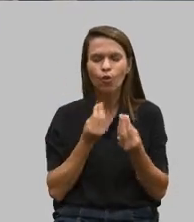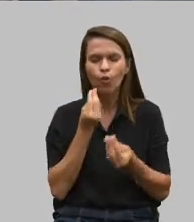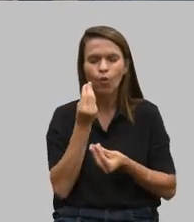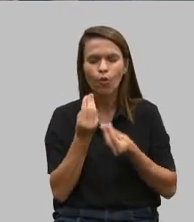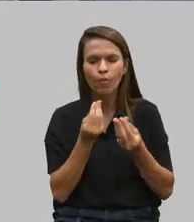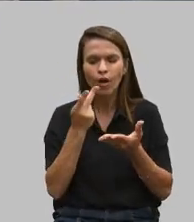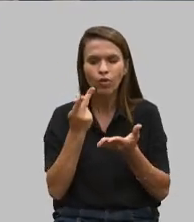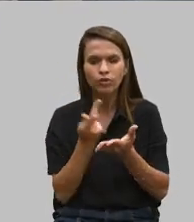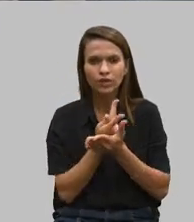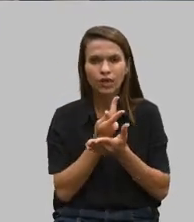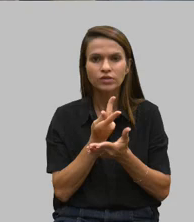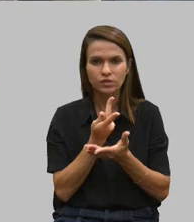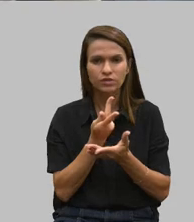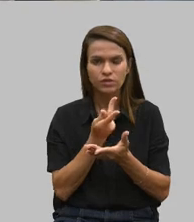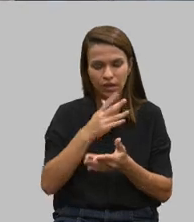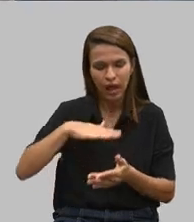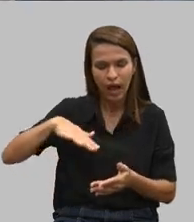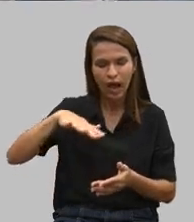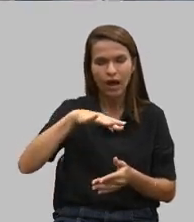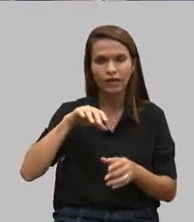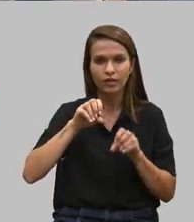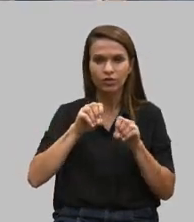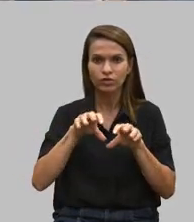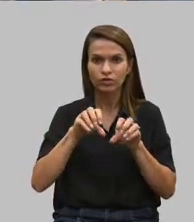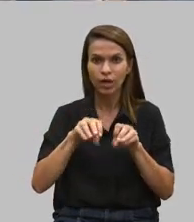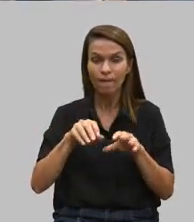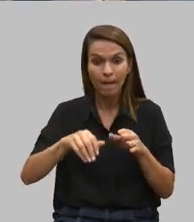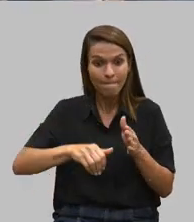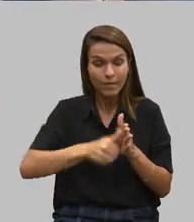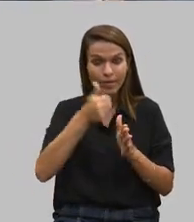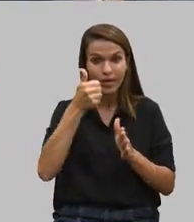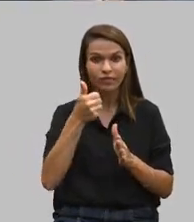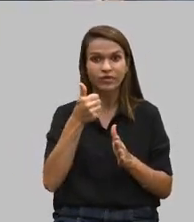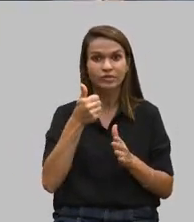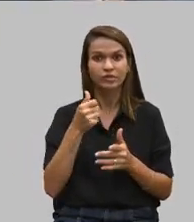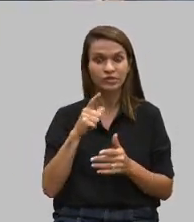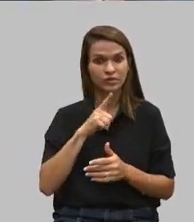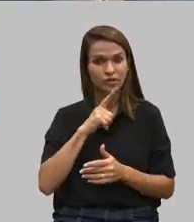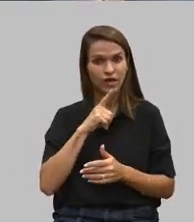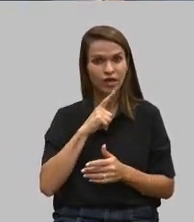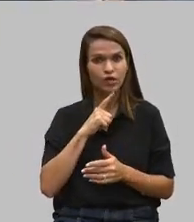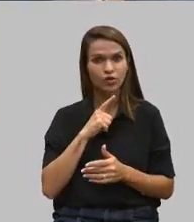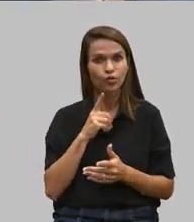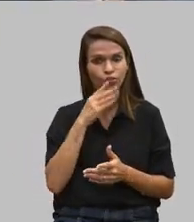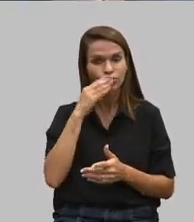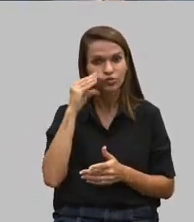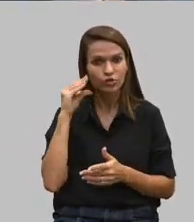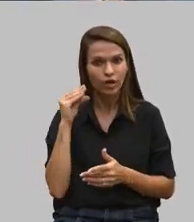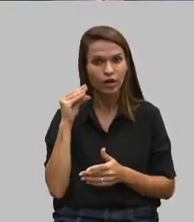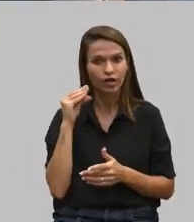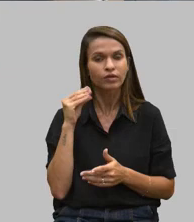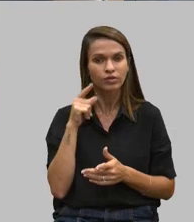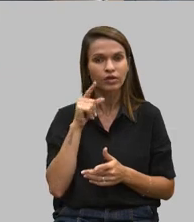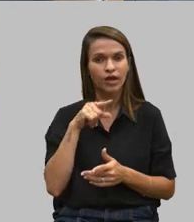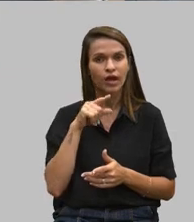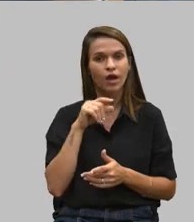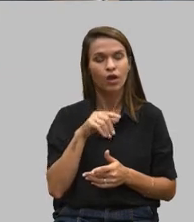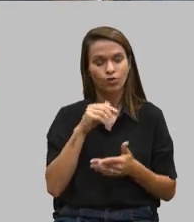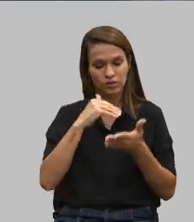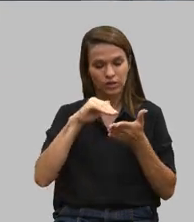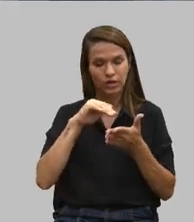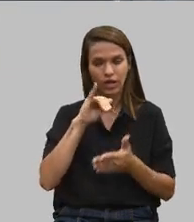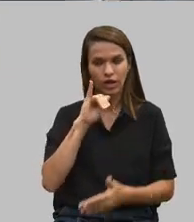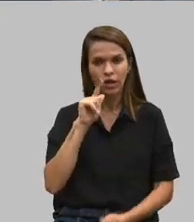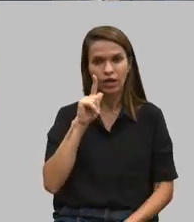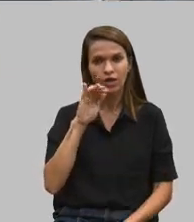e pela primeira vez Minas Gerais tem um funcionário efetivo que já foi diretor da Escola o secretário Igor que tem feito aí realmente um